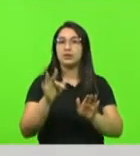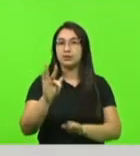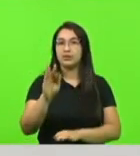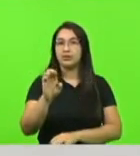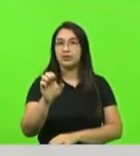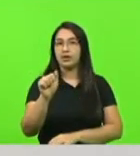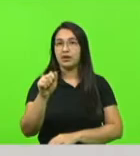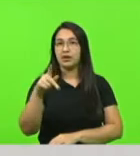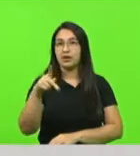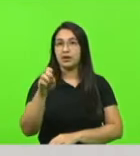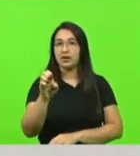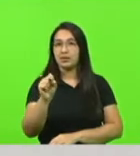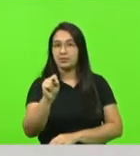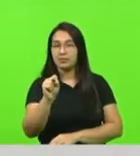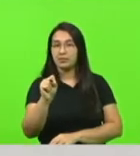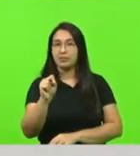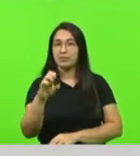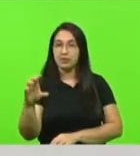e ASAPREV São José.